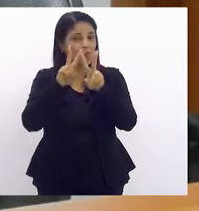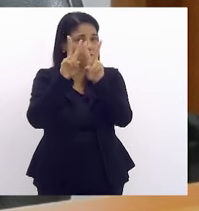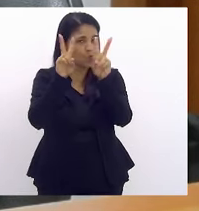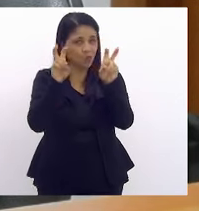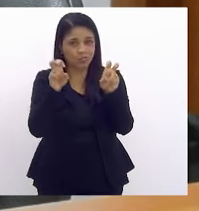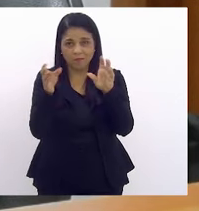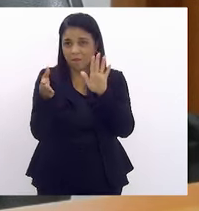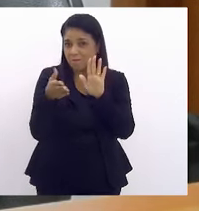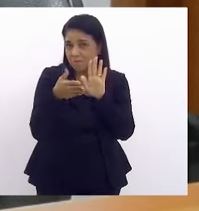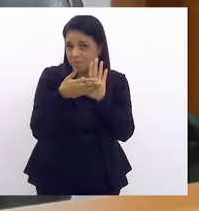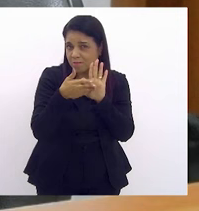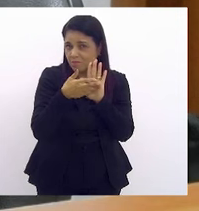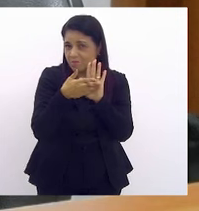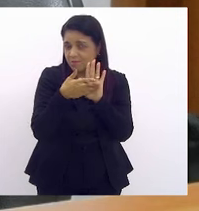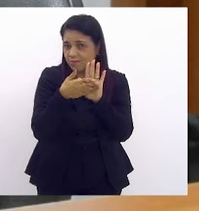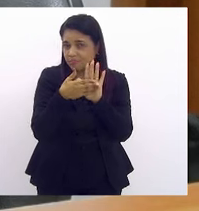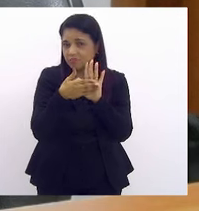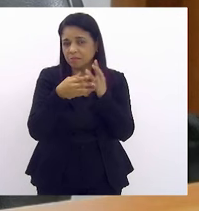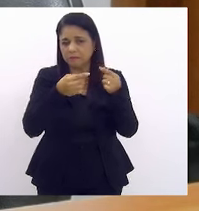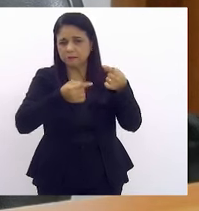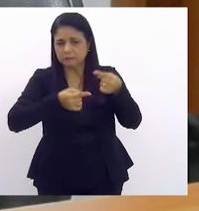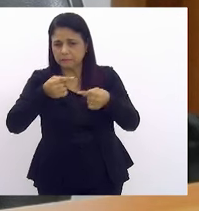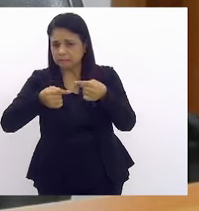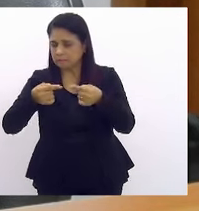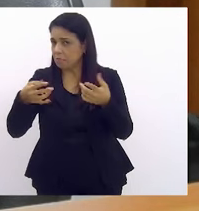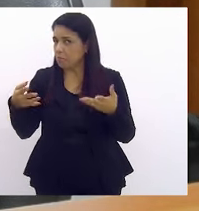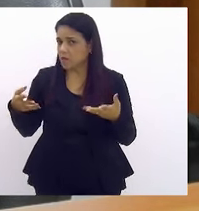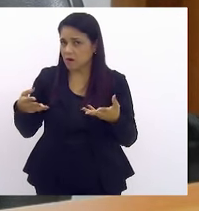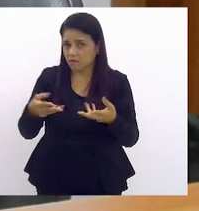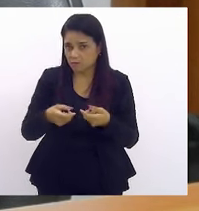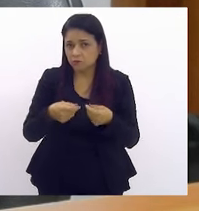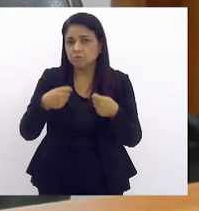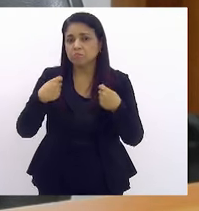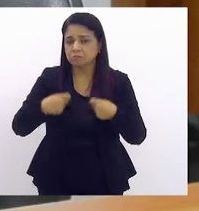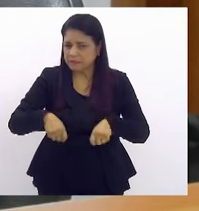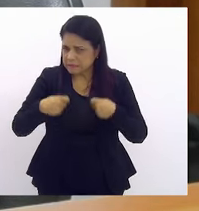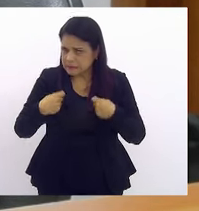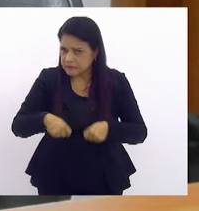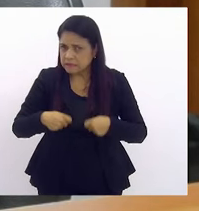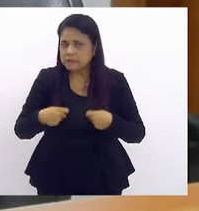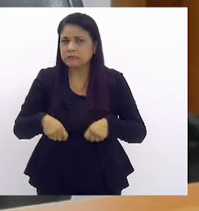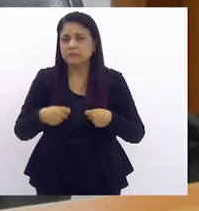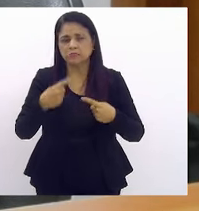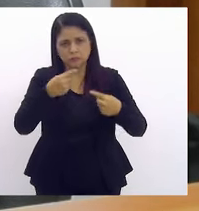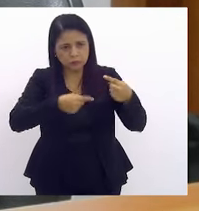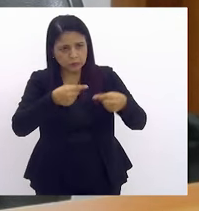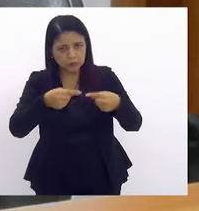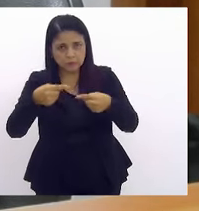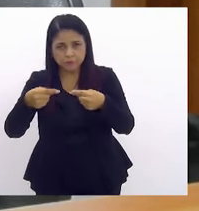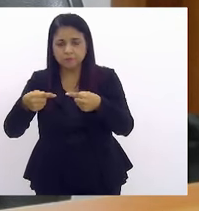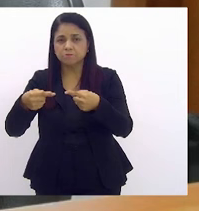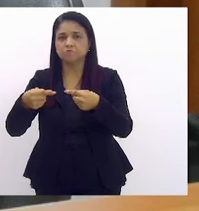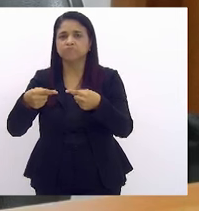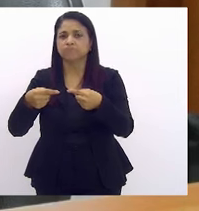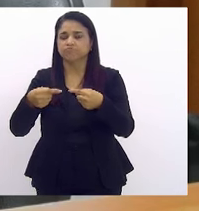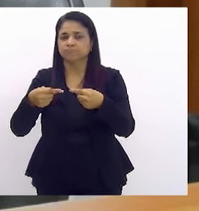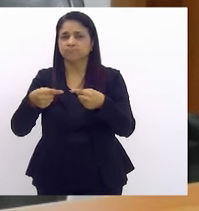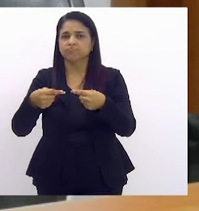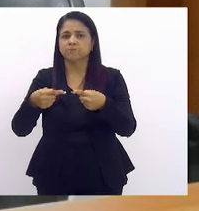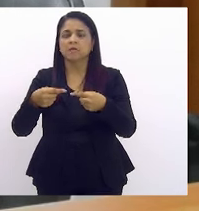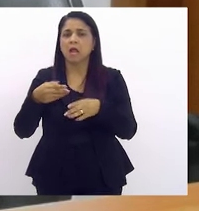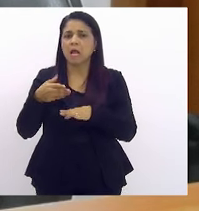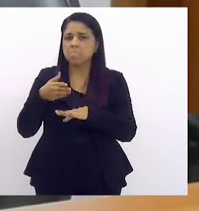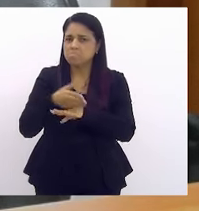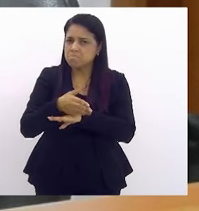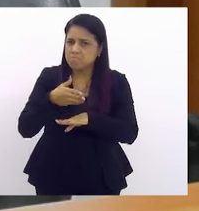aqui é um tema fantástico, necessário. Se faz muito pertinente a